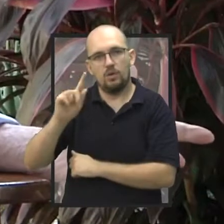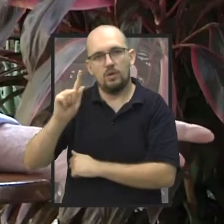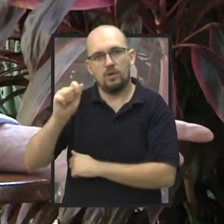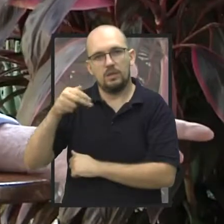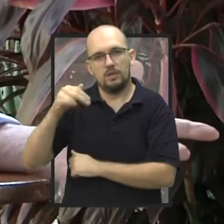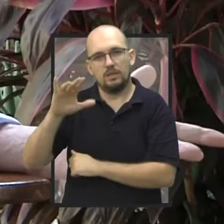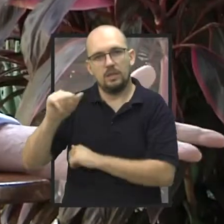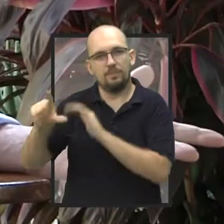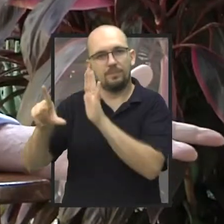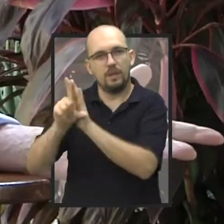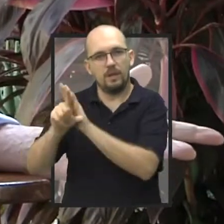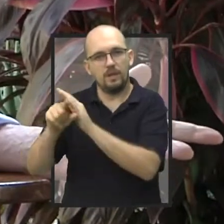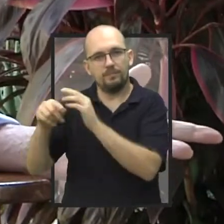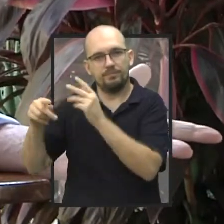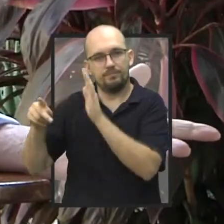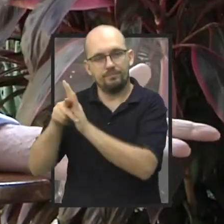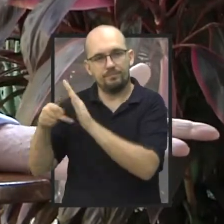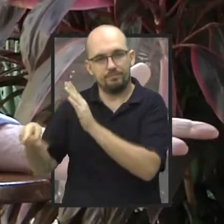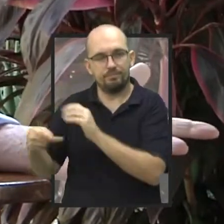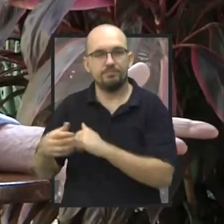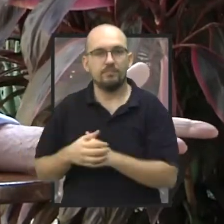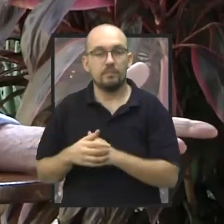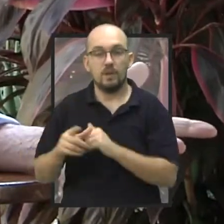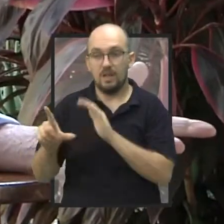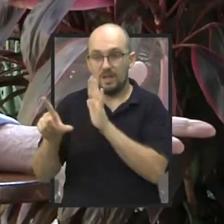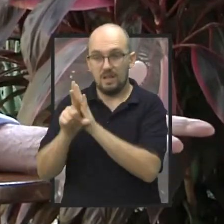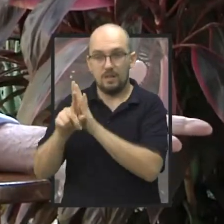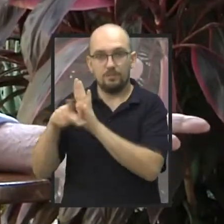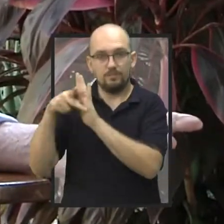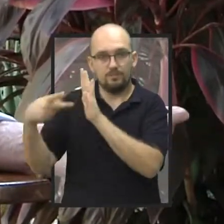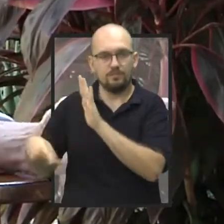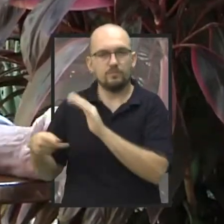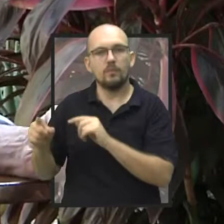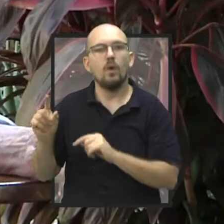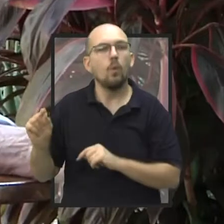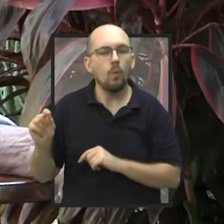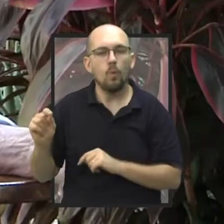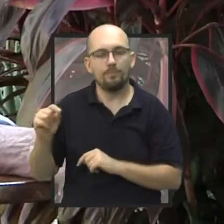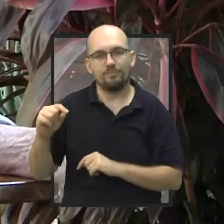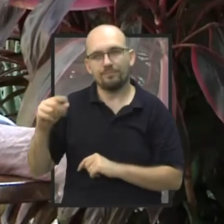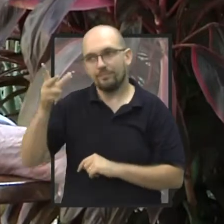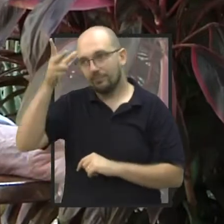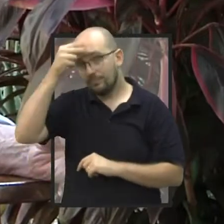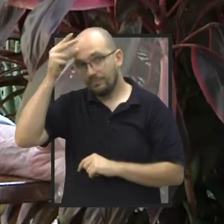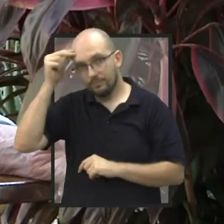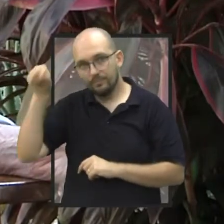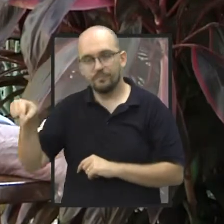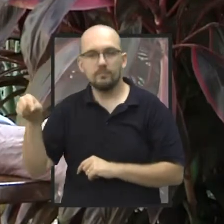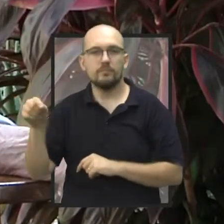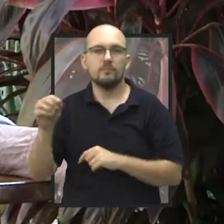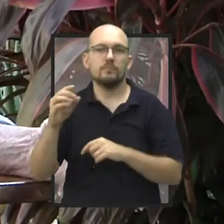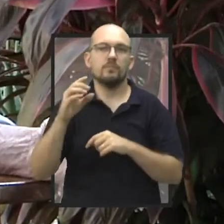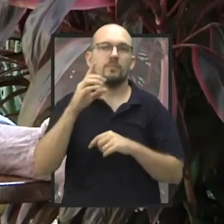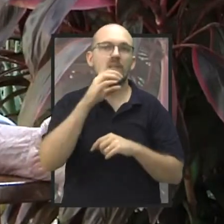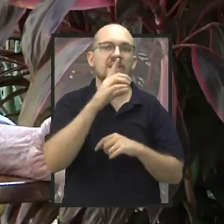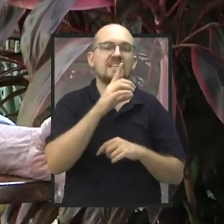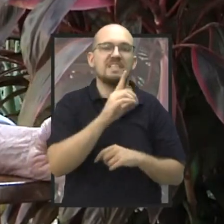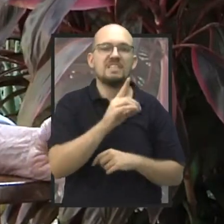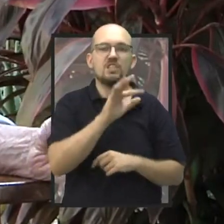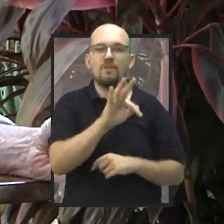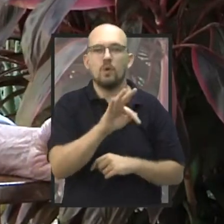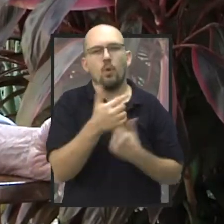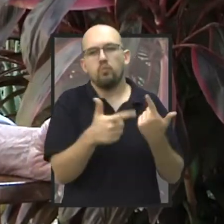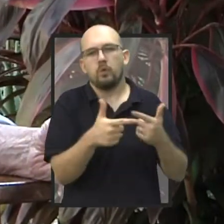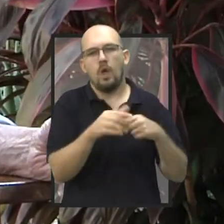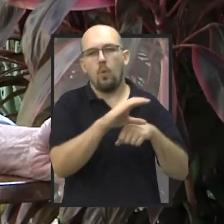nossa legislação. Quer dizer, a lei orgânica, porque o município e o Distrito Federal não têm Constituição, nunca